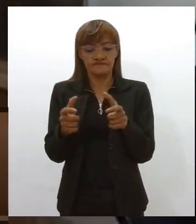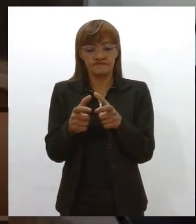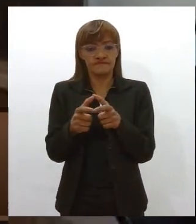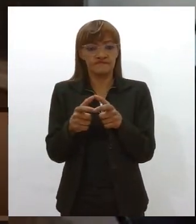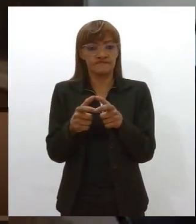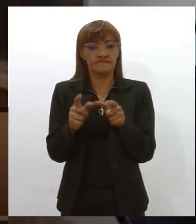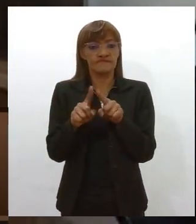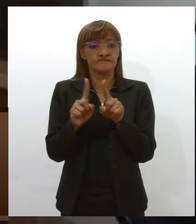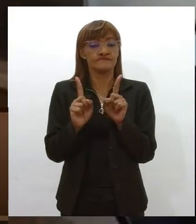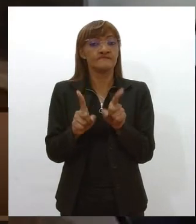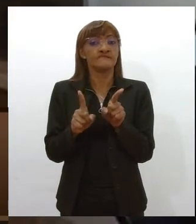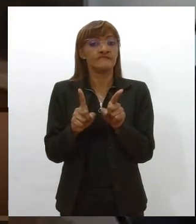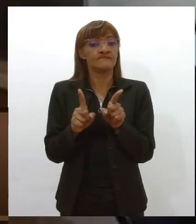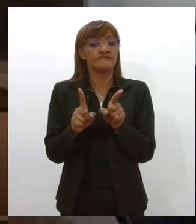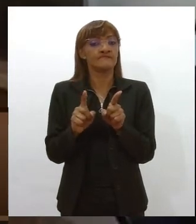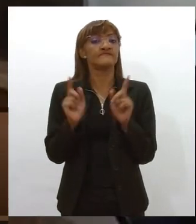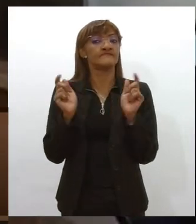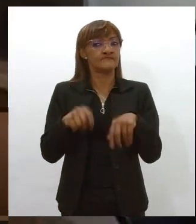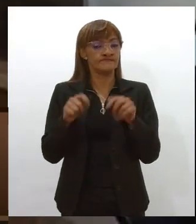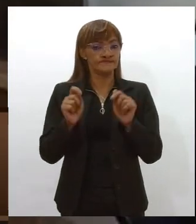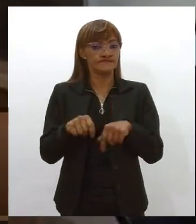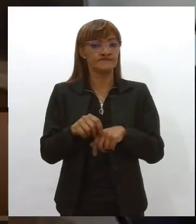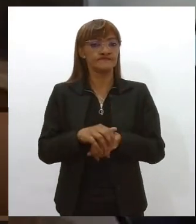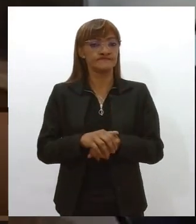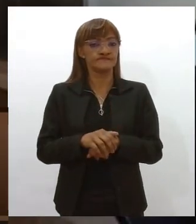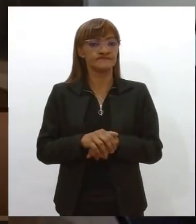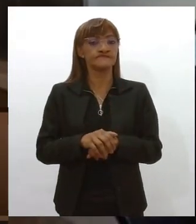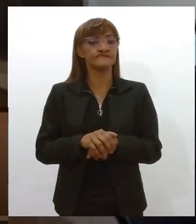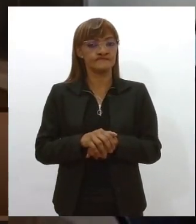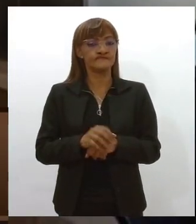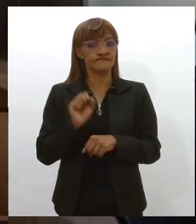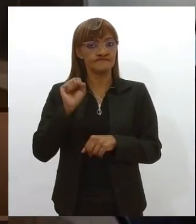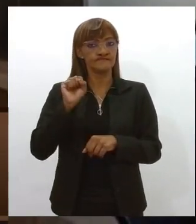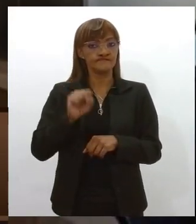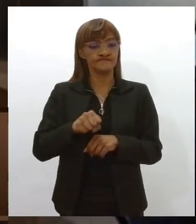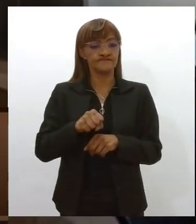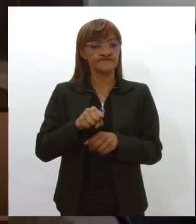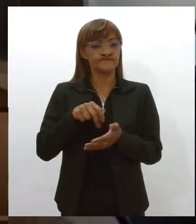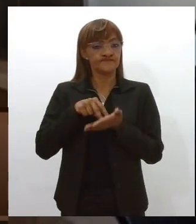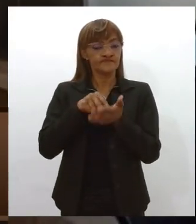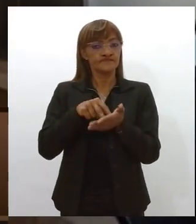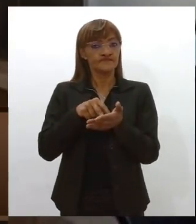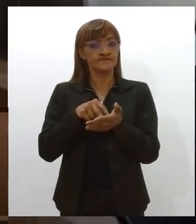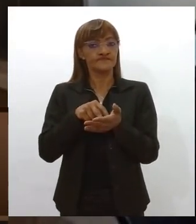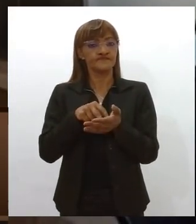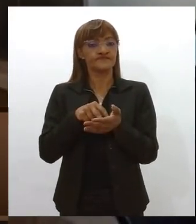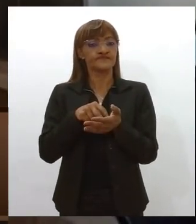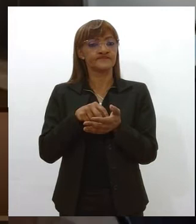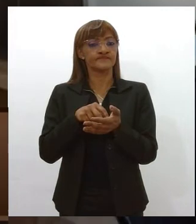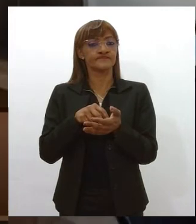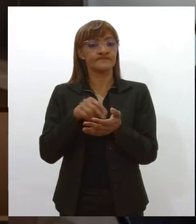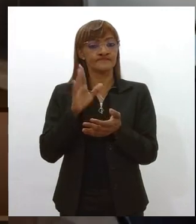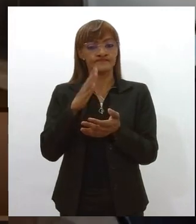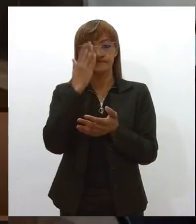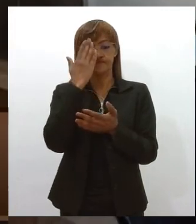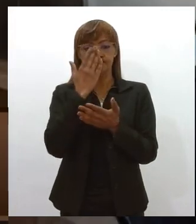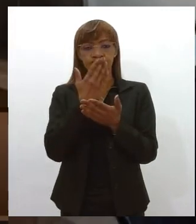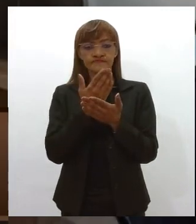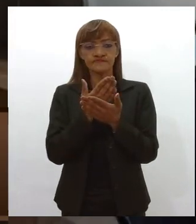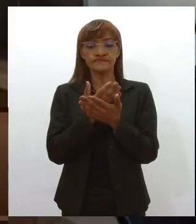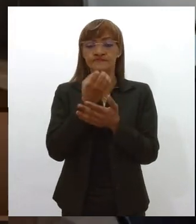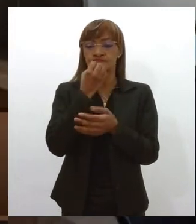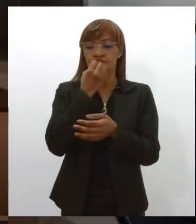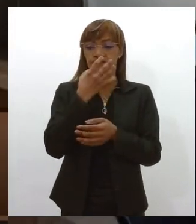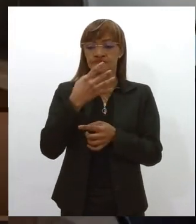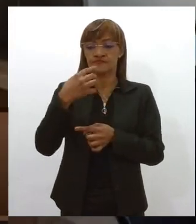minoria, que a gente não tem que ser ouvida, muito pelo contrário, a gente tem que se fazer ser ouvida. E eu tenho certeza que através de um bom diálogo